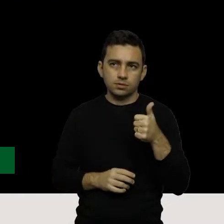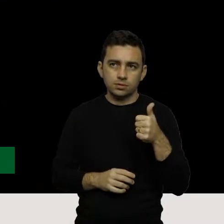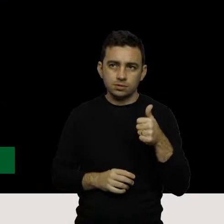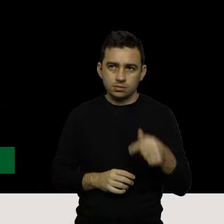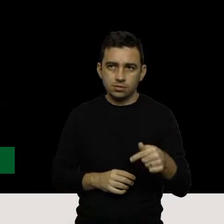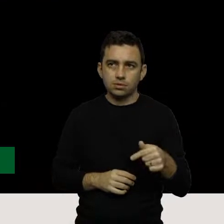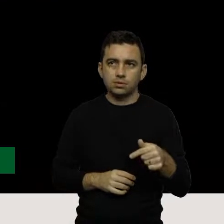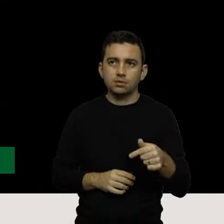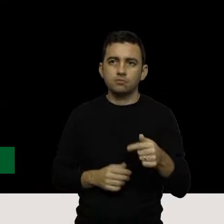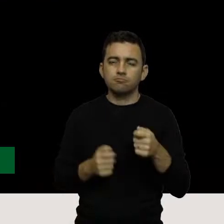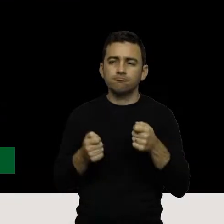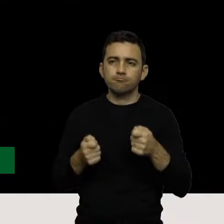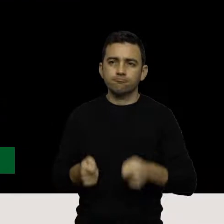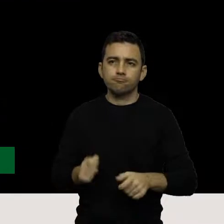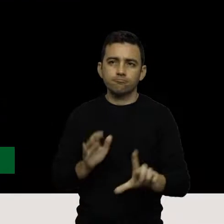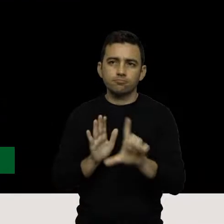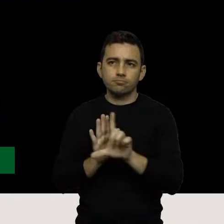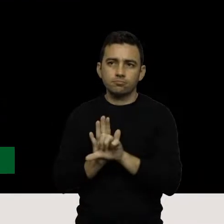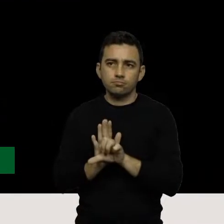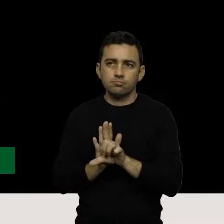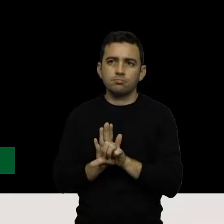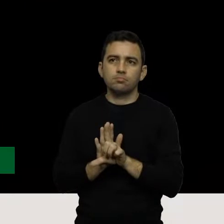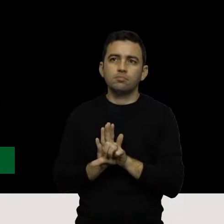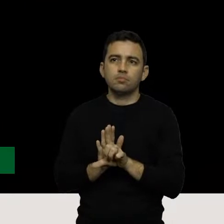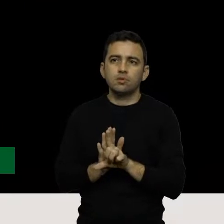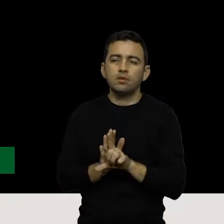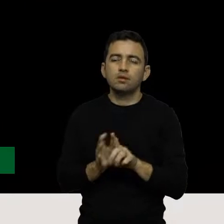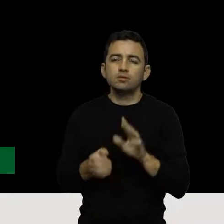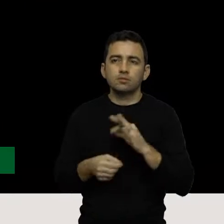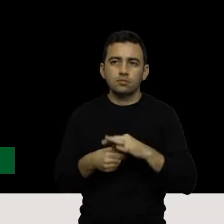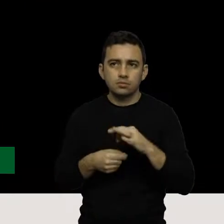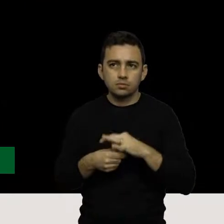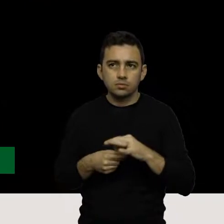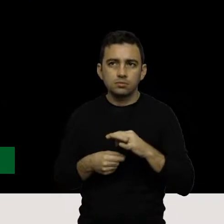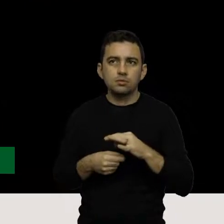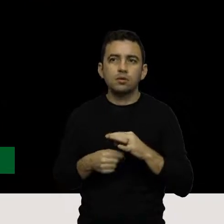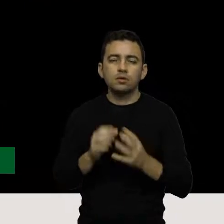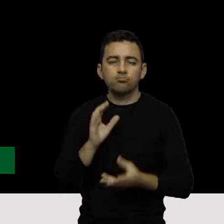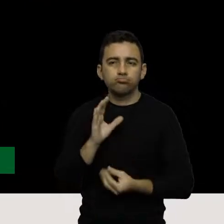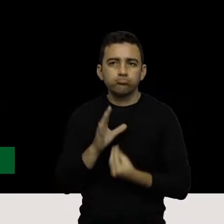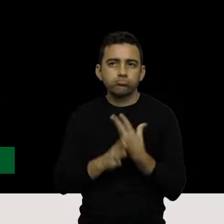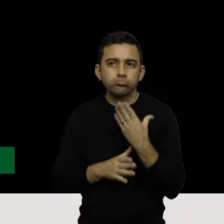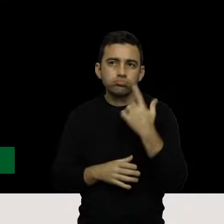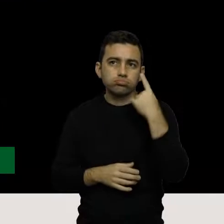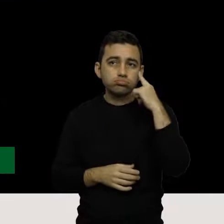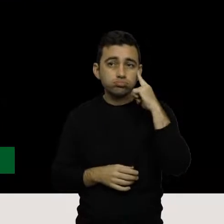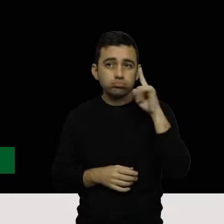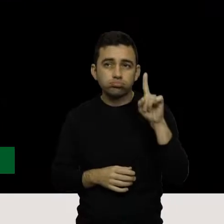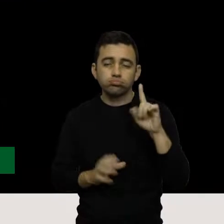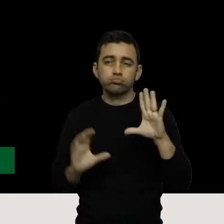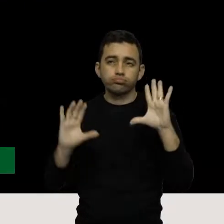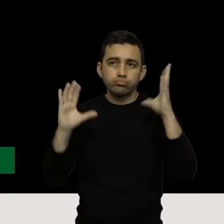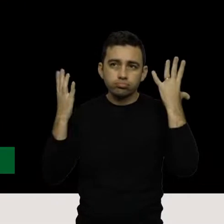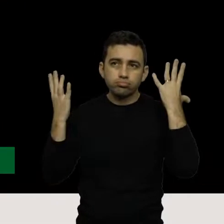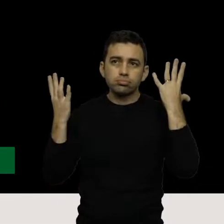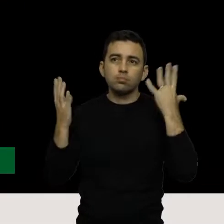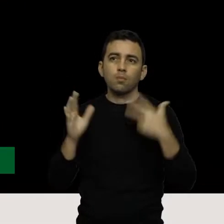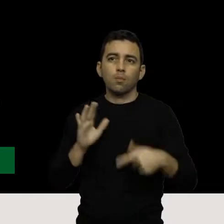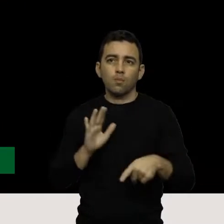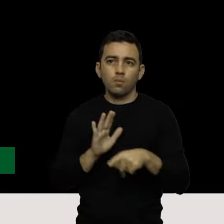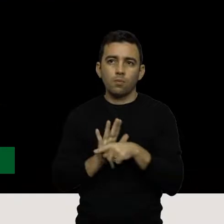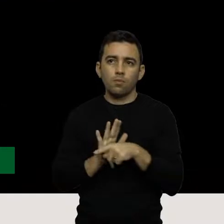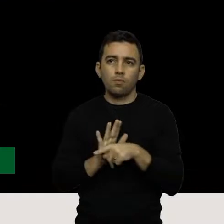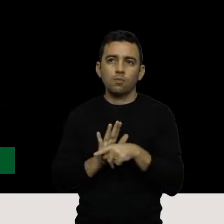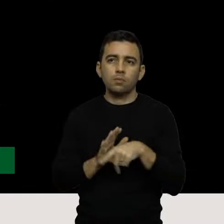as leis que dispõe sobre a instituição de datas e festividades alusivas no âmbito